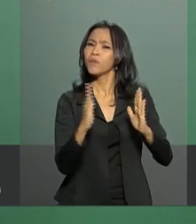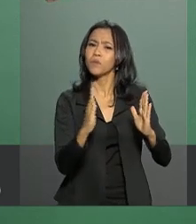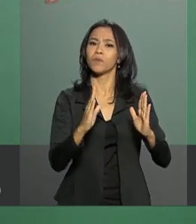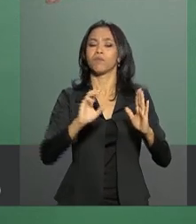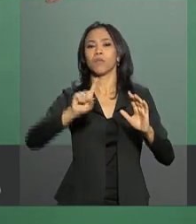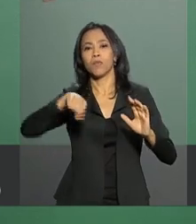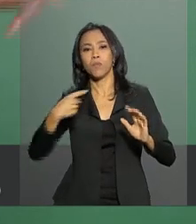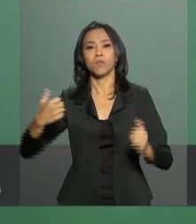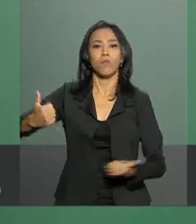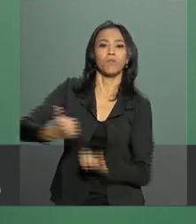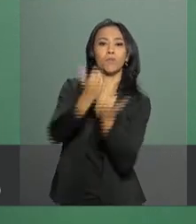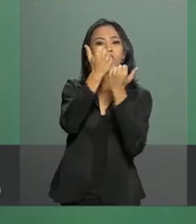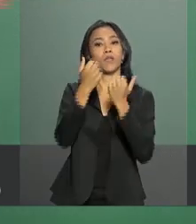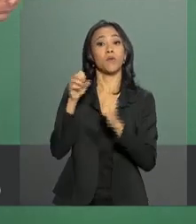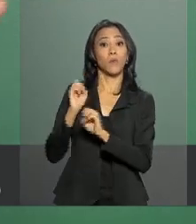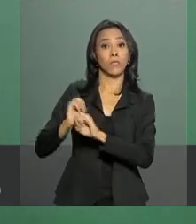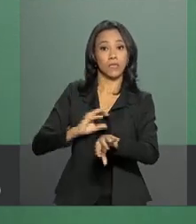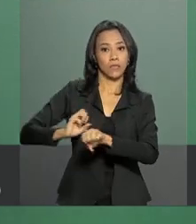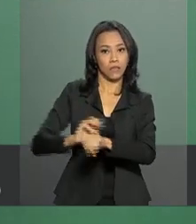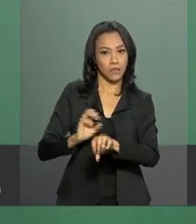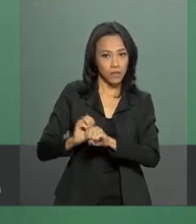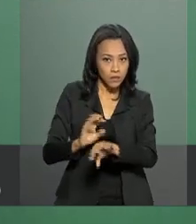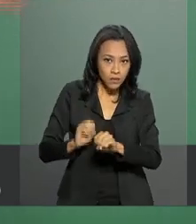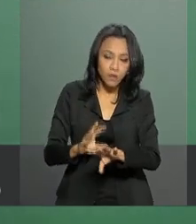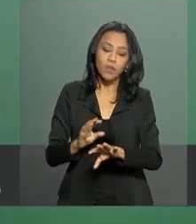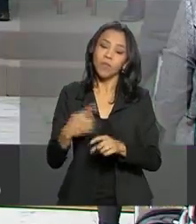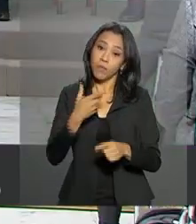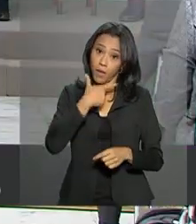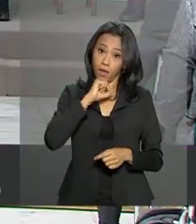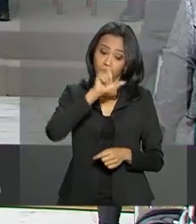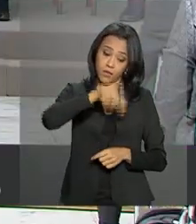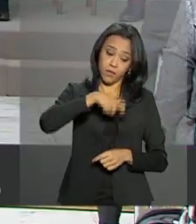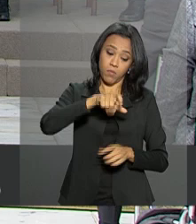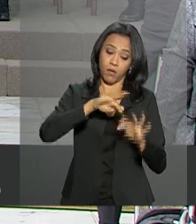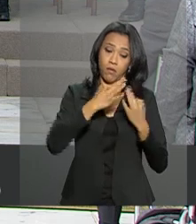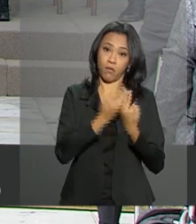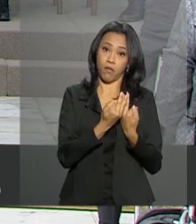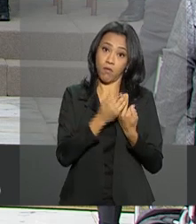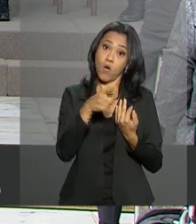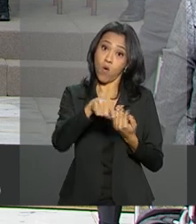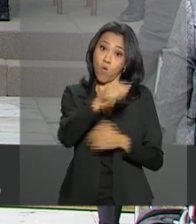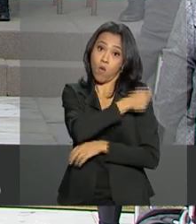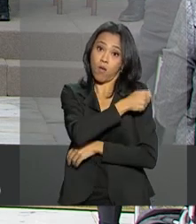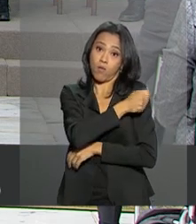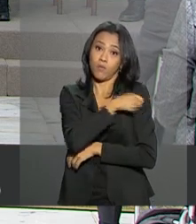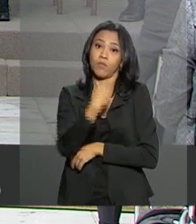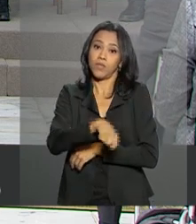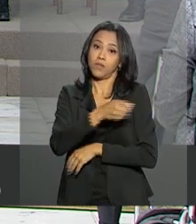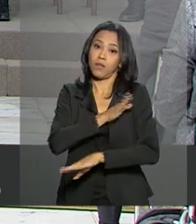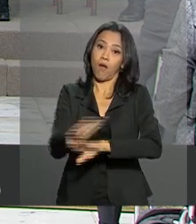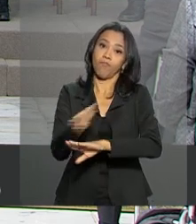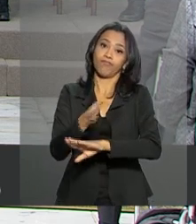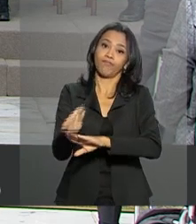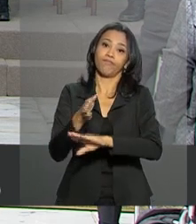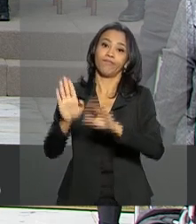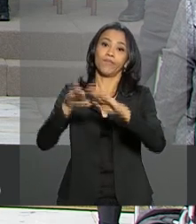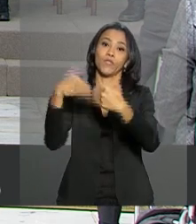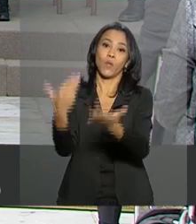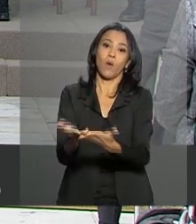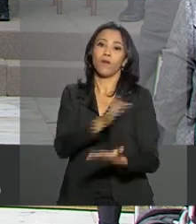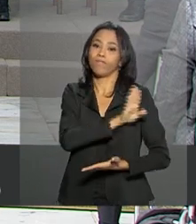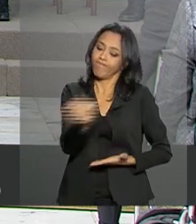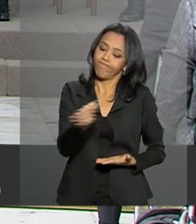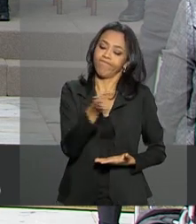educação não é porque também para receber o bolsa família luta que está a a acel educado sempre uma